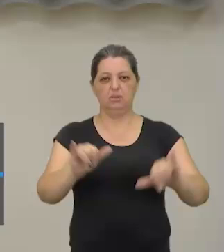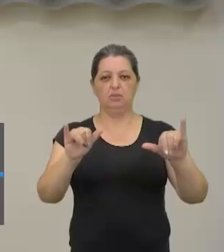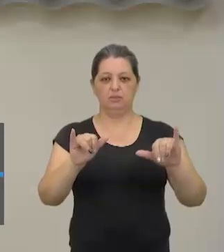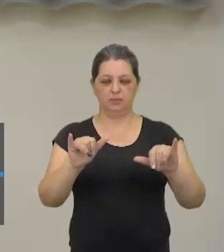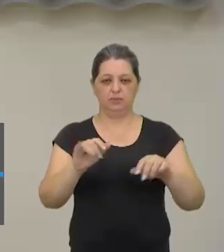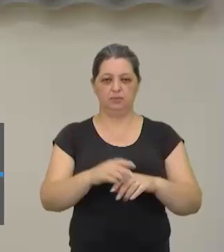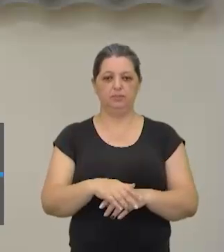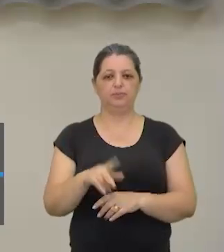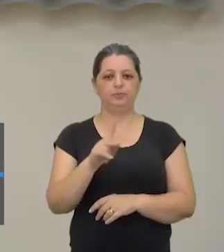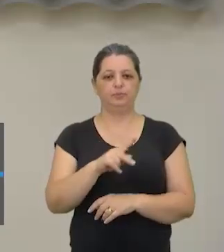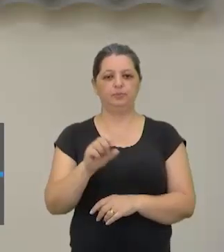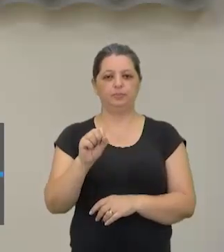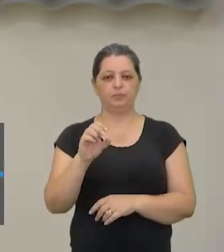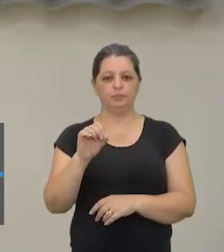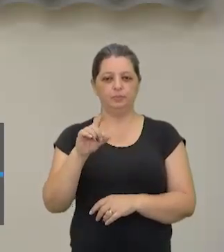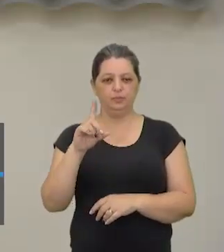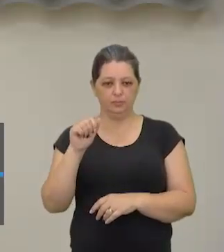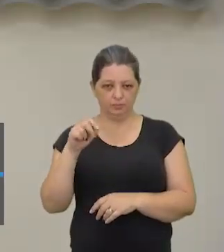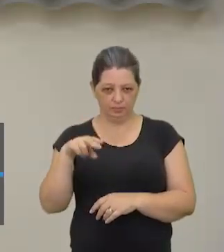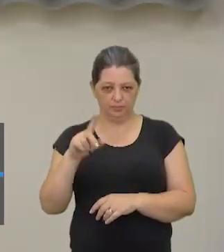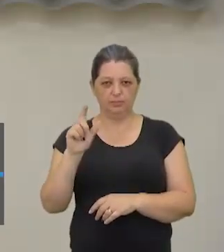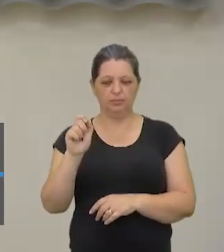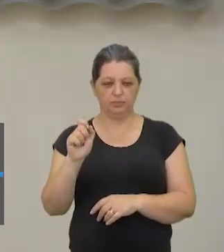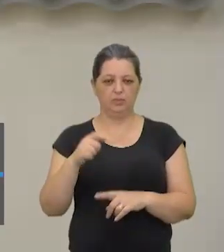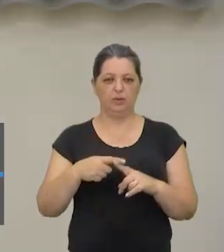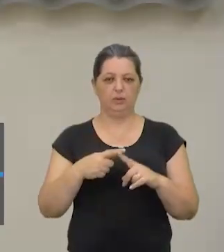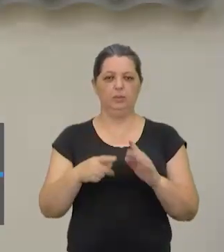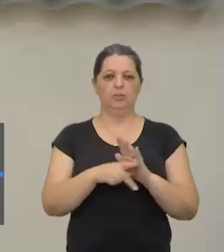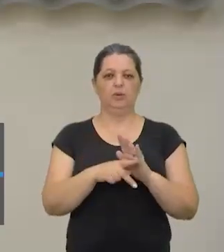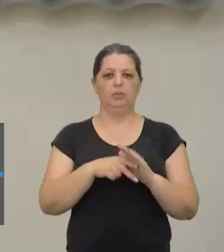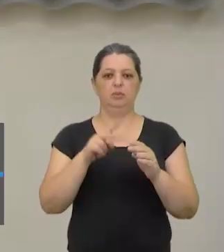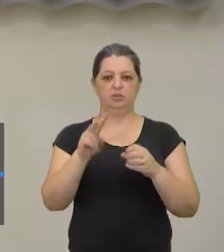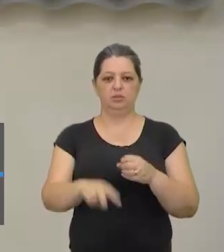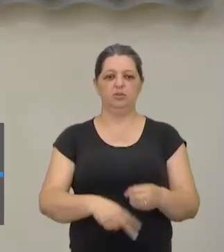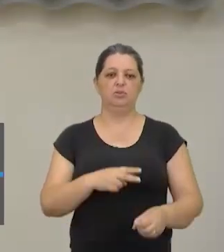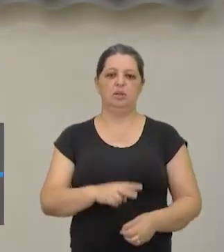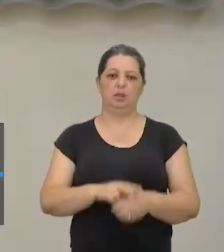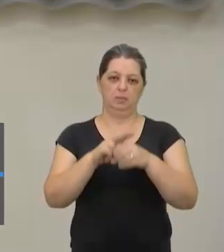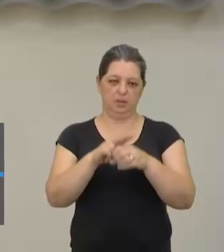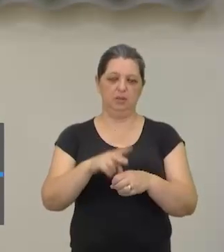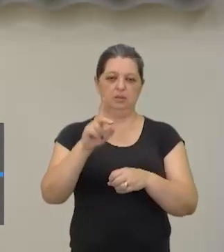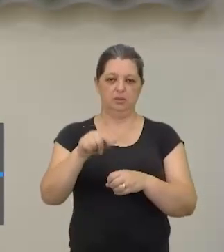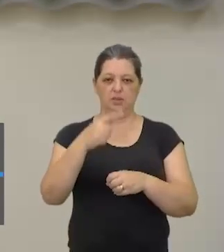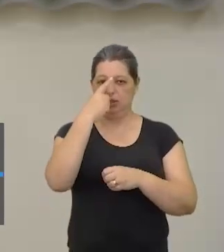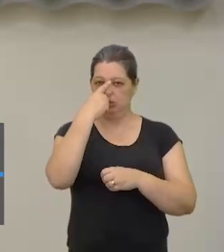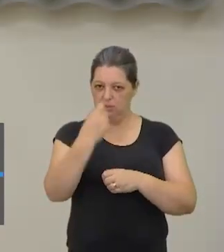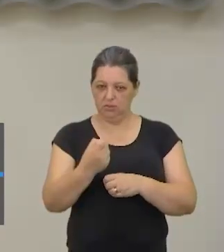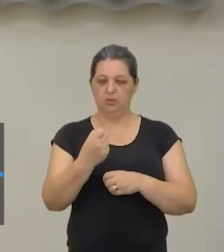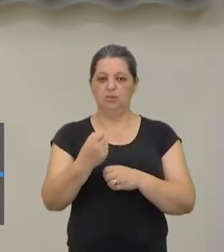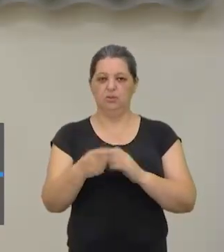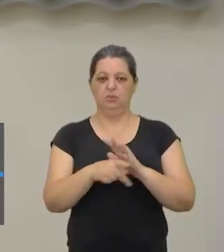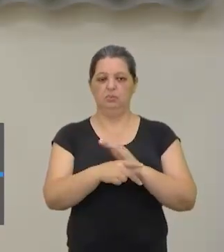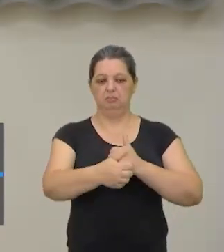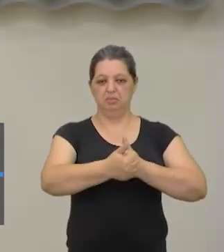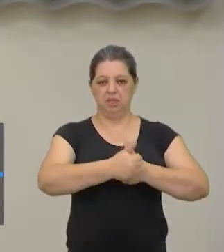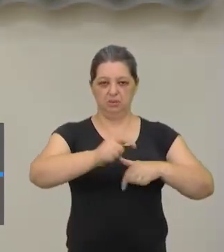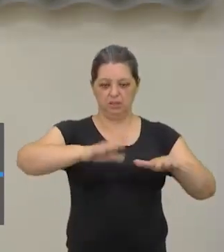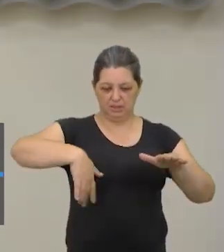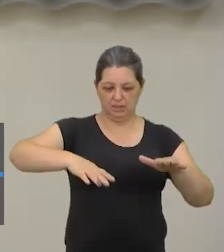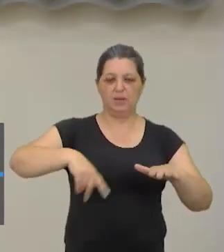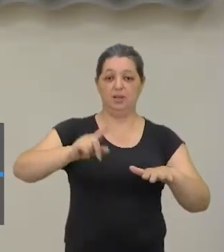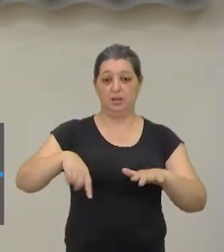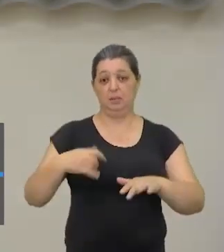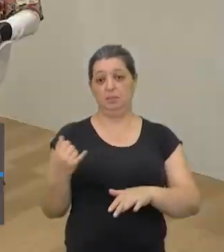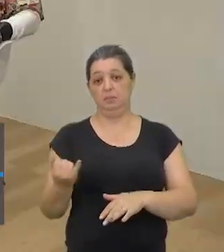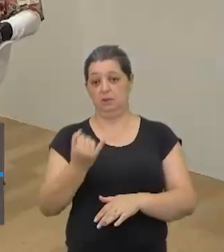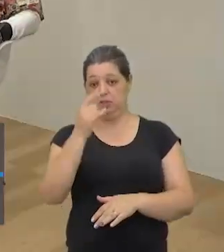aqui, ó, a professora Solange, né? Parabéns ao idealizador pela obra sustentável, Sim, né? super. Falar sobre o lixo no oceano é algo essencial E